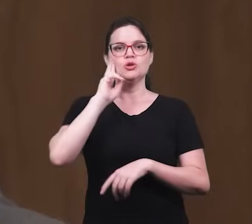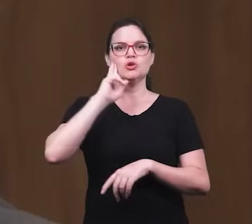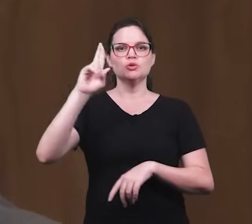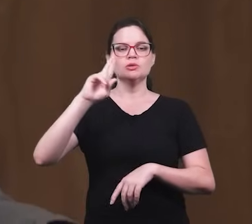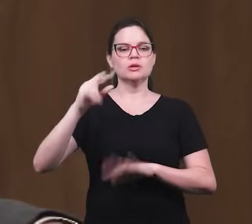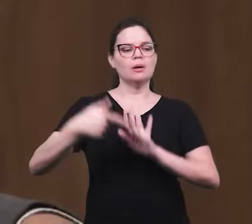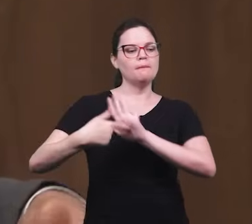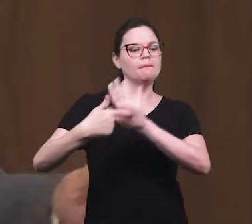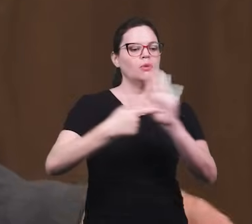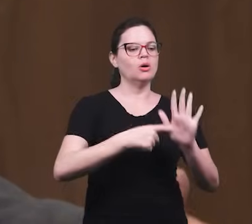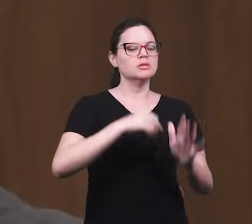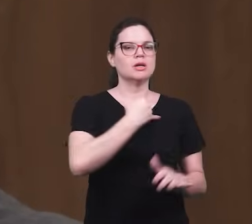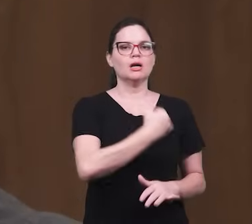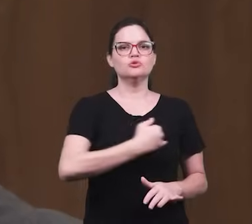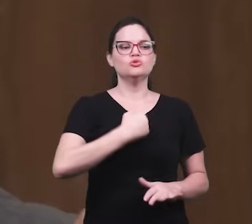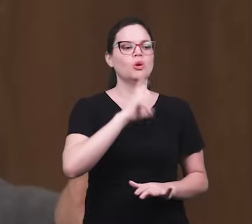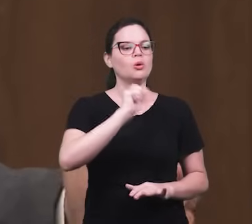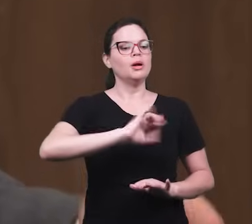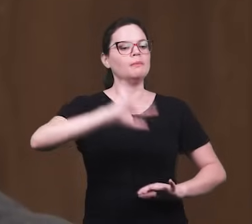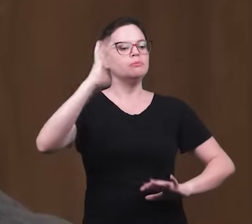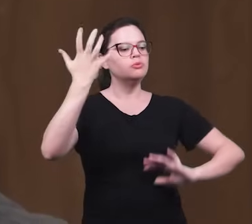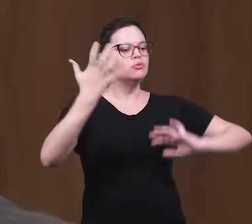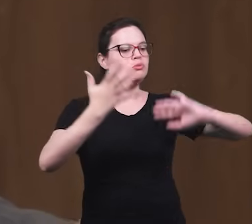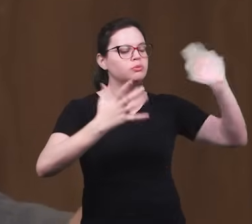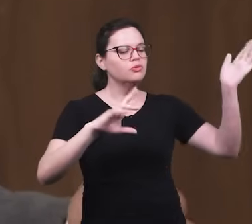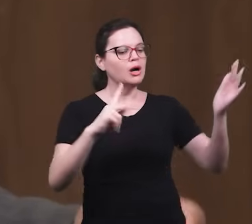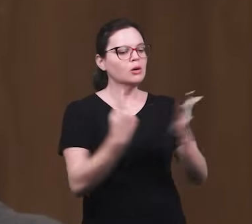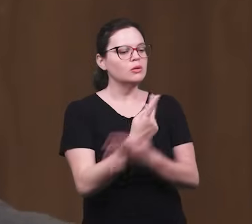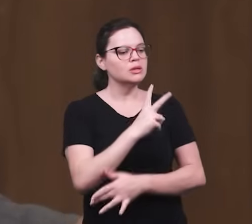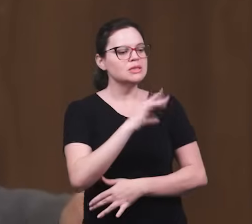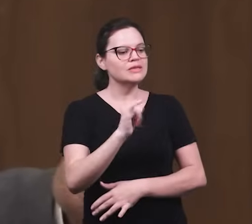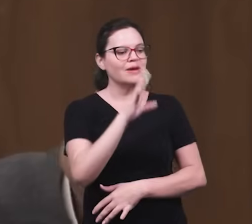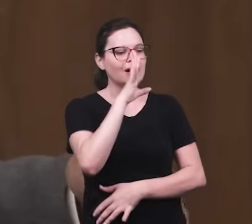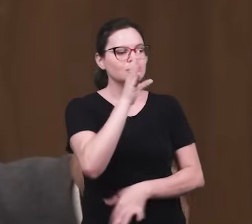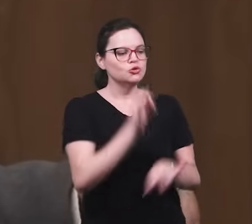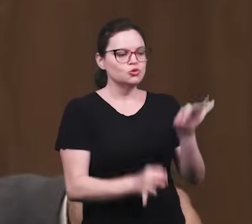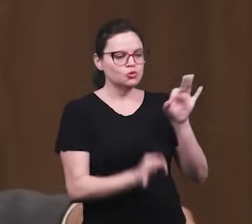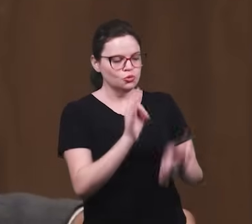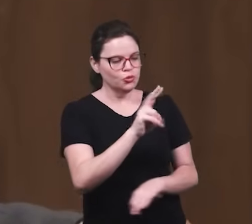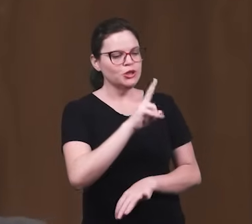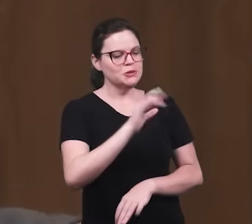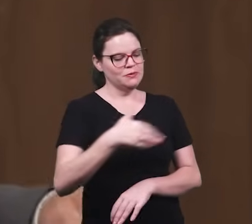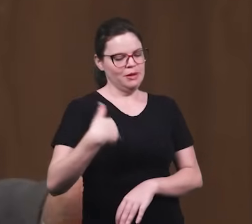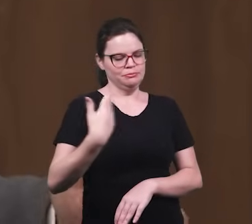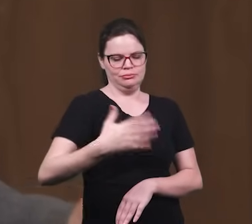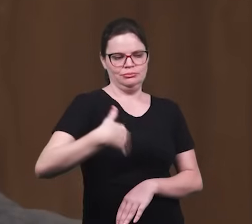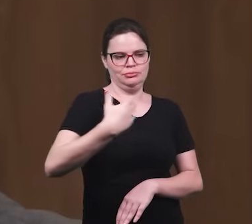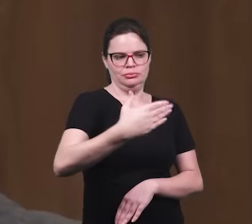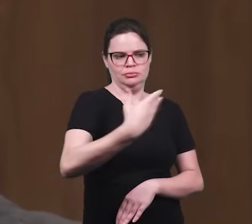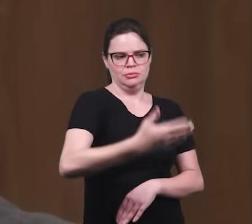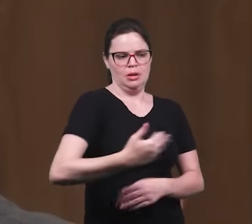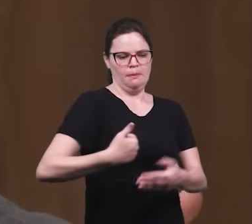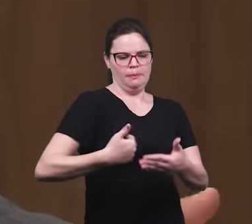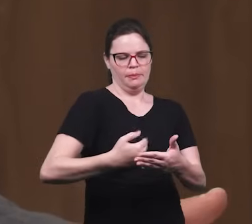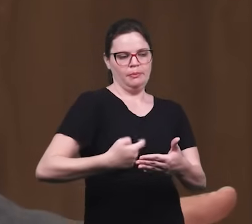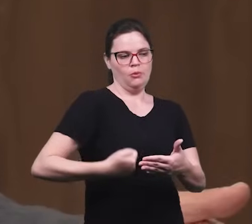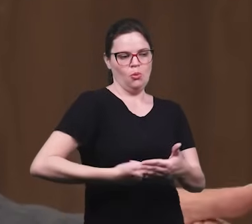fala dos acontecimentos, dos sinais e juízos que iriam